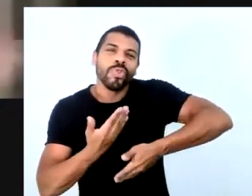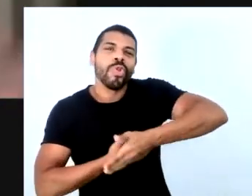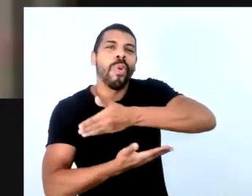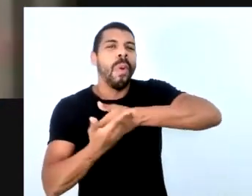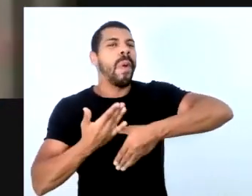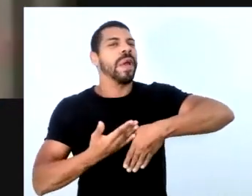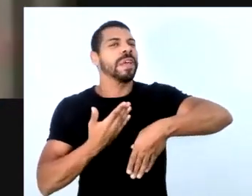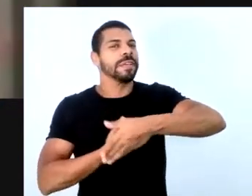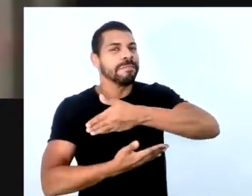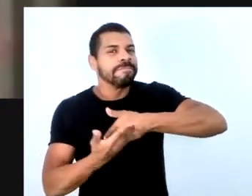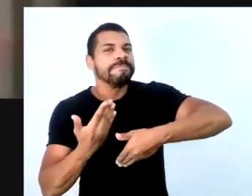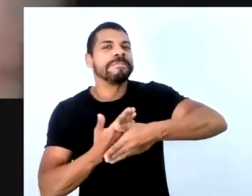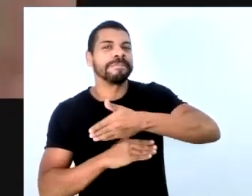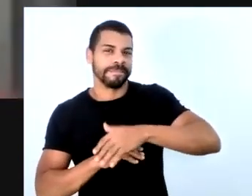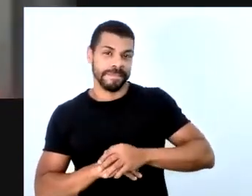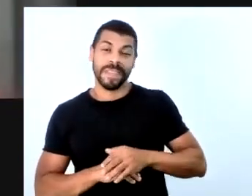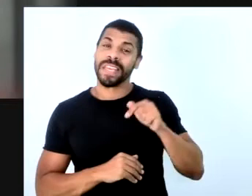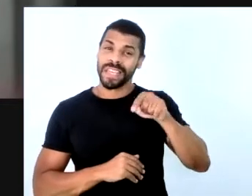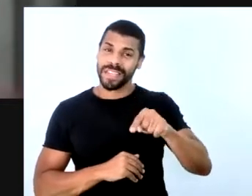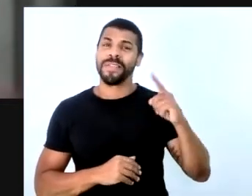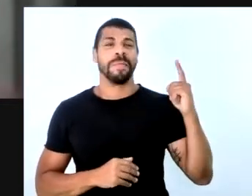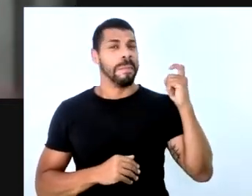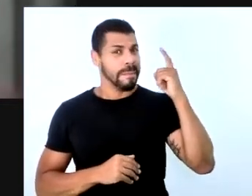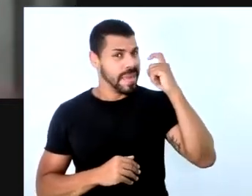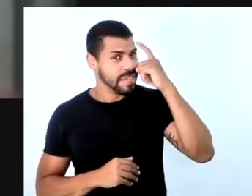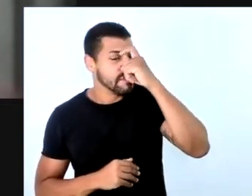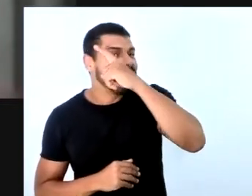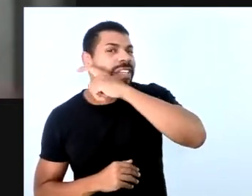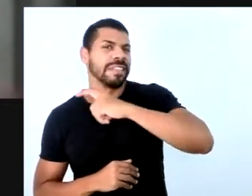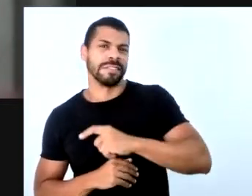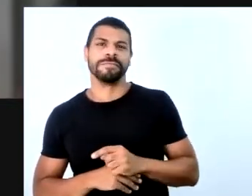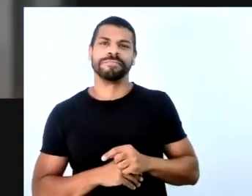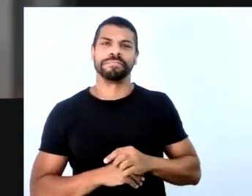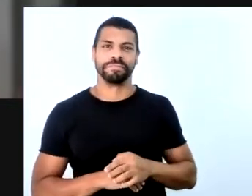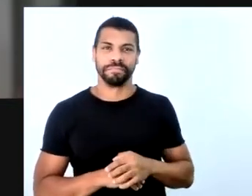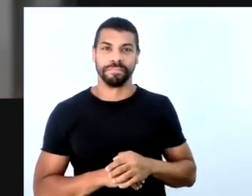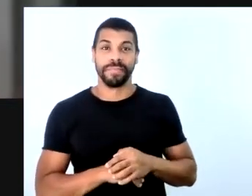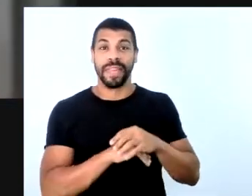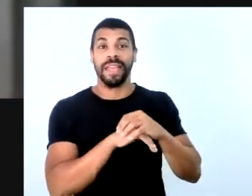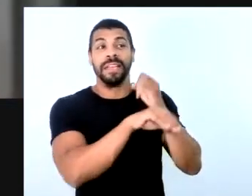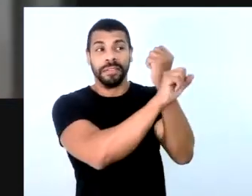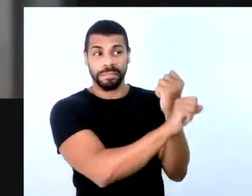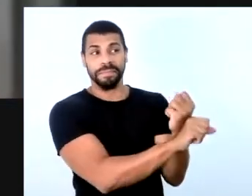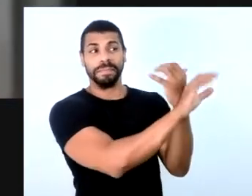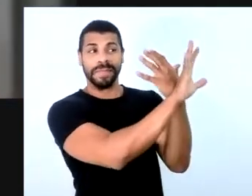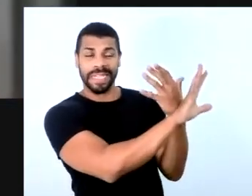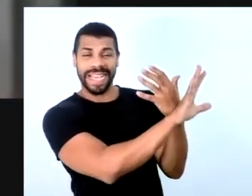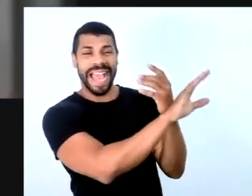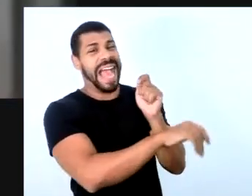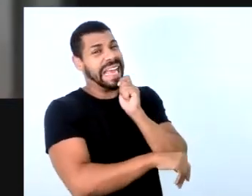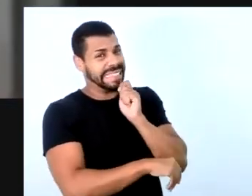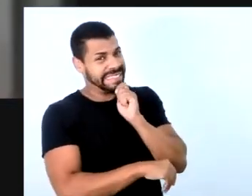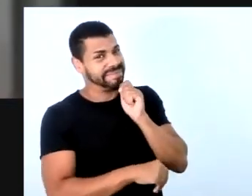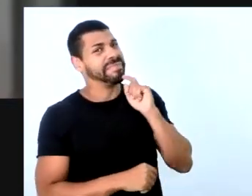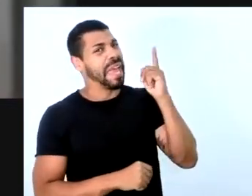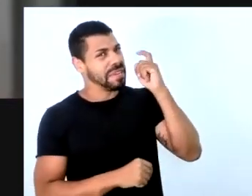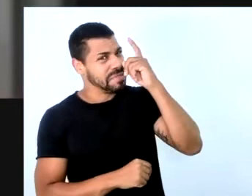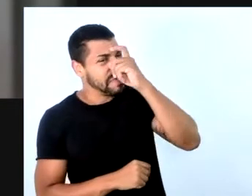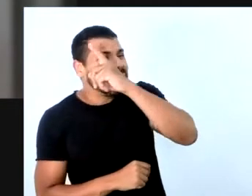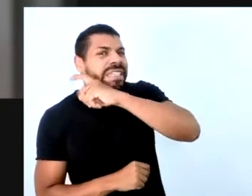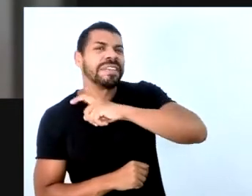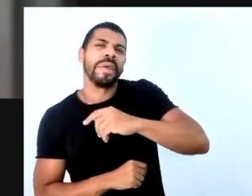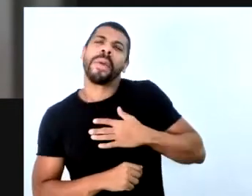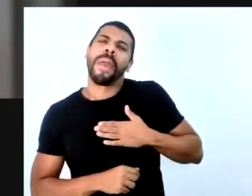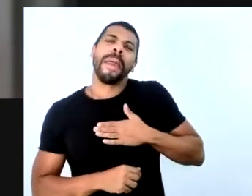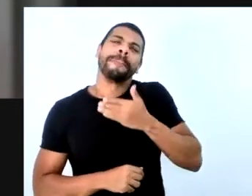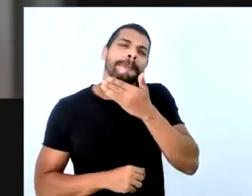afinidade, intimidade, pessoas com quem eu troco muito. Então, foi muito difícil trabalhar online para mim. E ainda